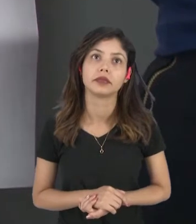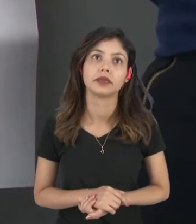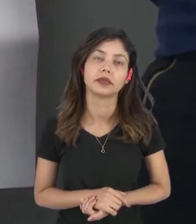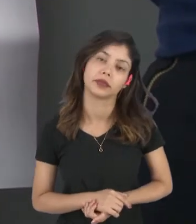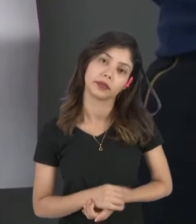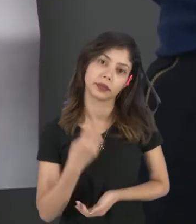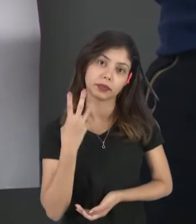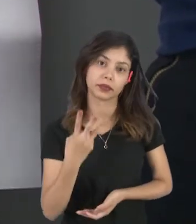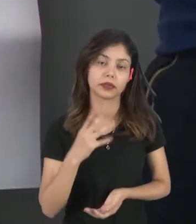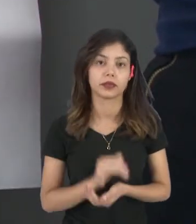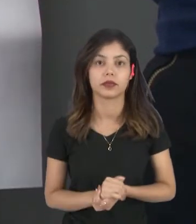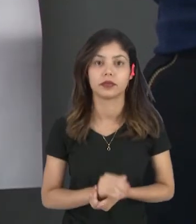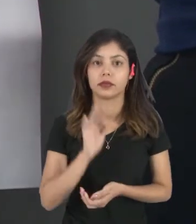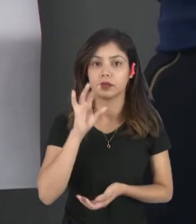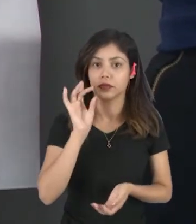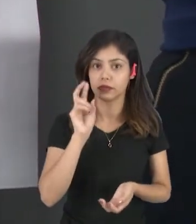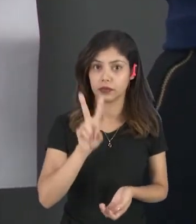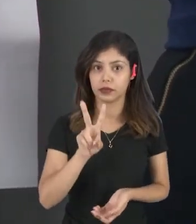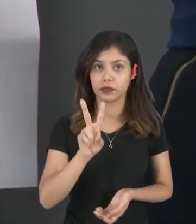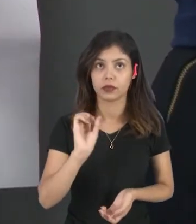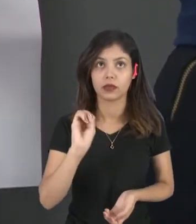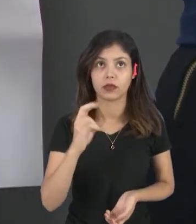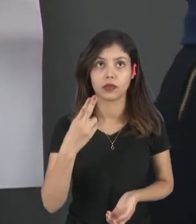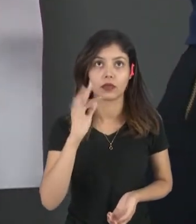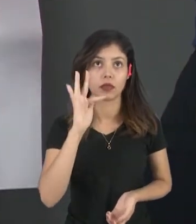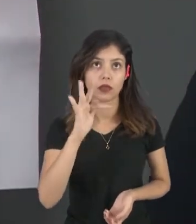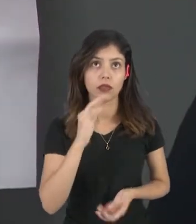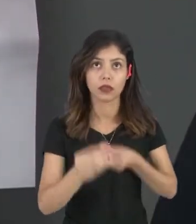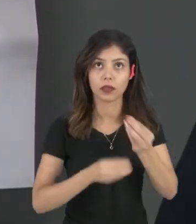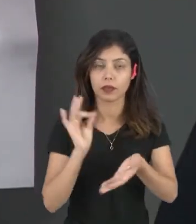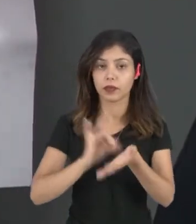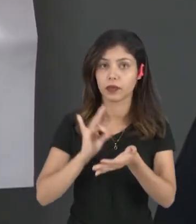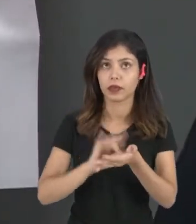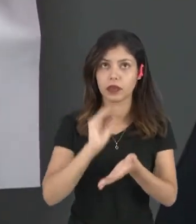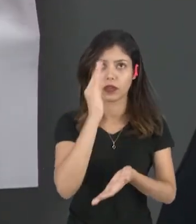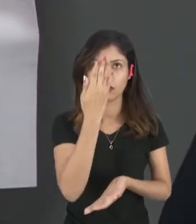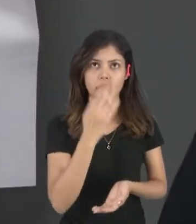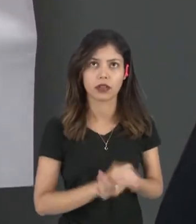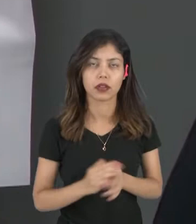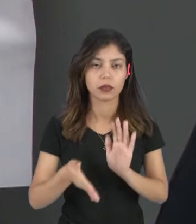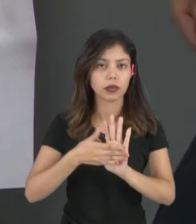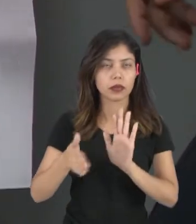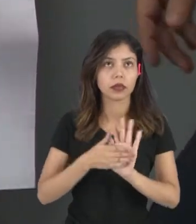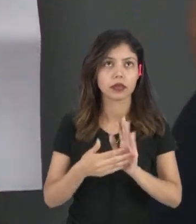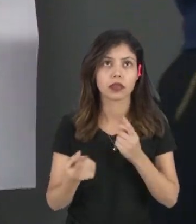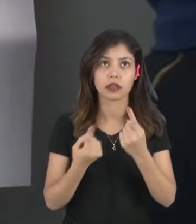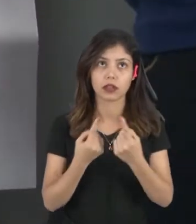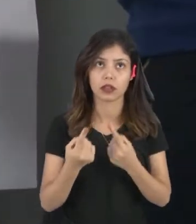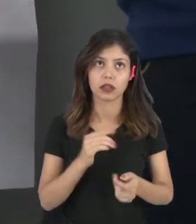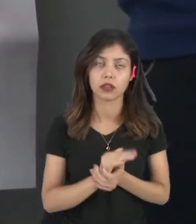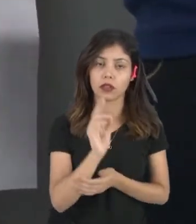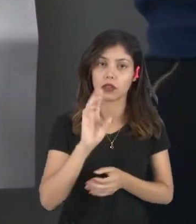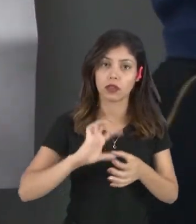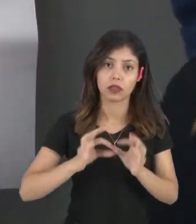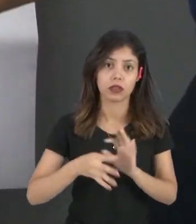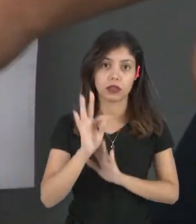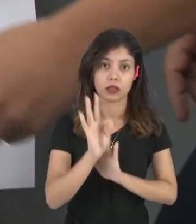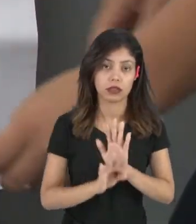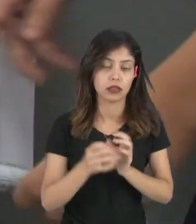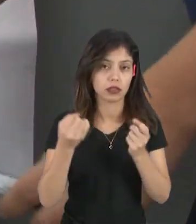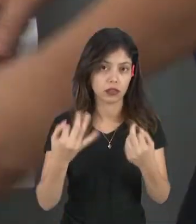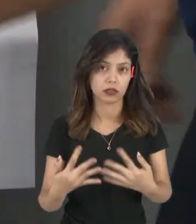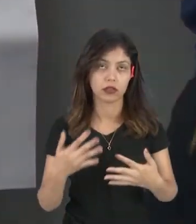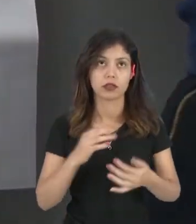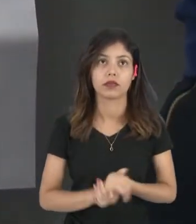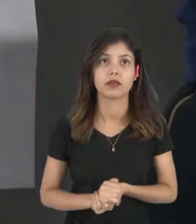Questão 3, ó. Coloque V ou F, conforme sejam verdadeiras ou falsas as proposições relativas ao contexto da charge, que a gente acabou de ver,